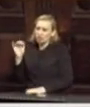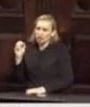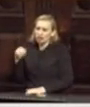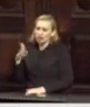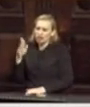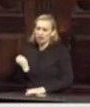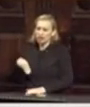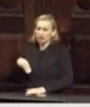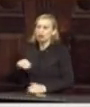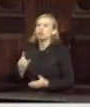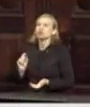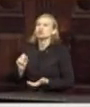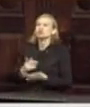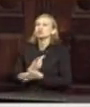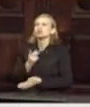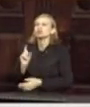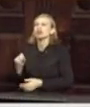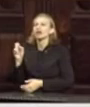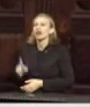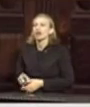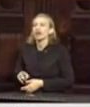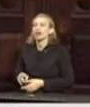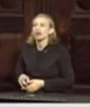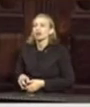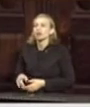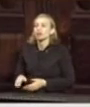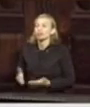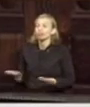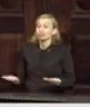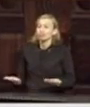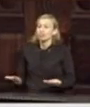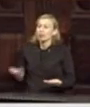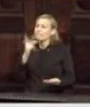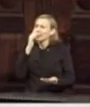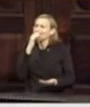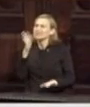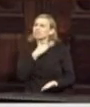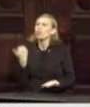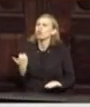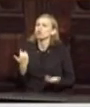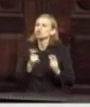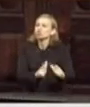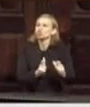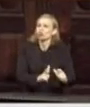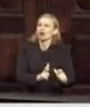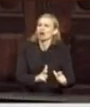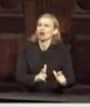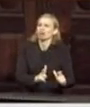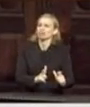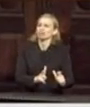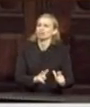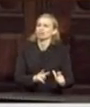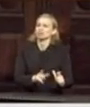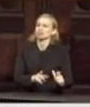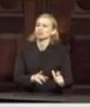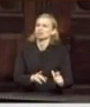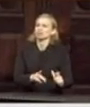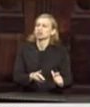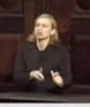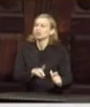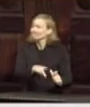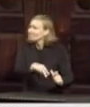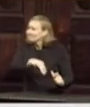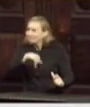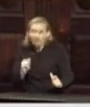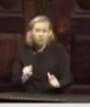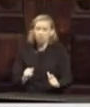que está se fazendo é assassinar o FECAM. E não vai, com esse assassinato do